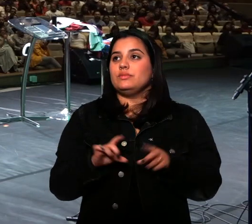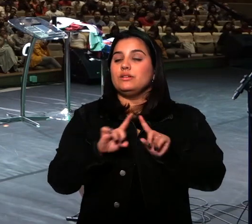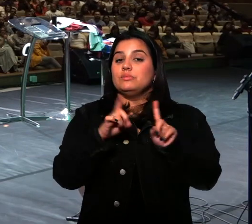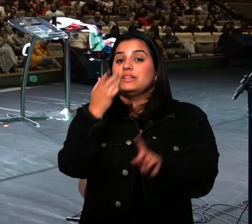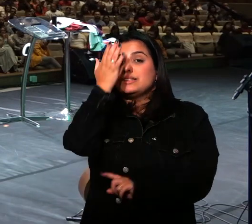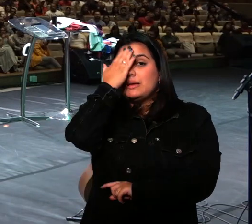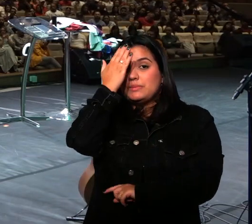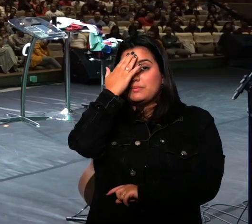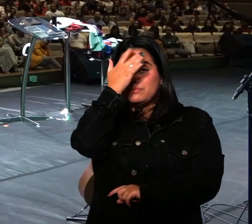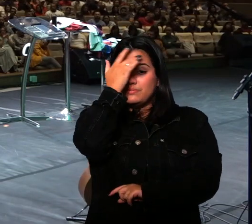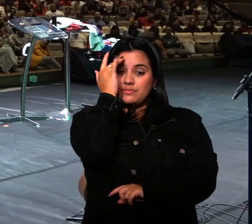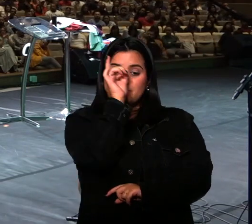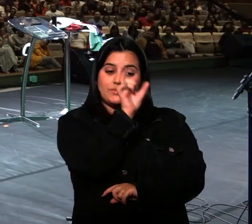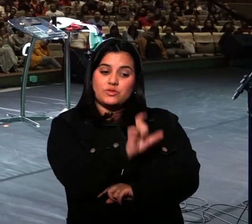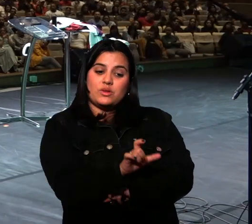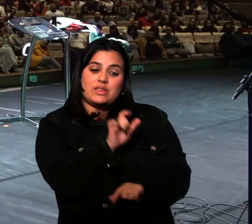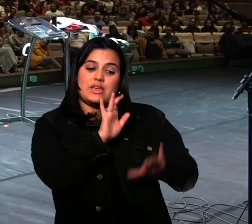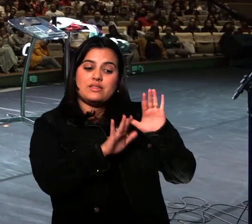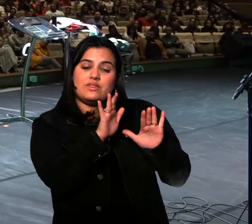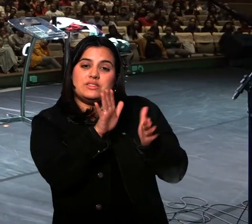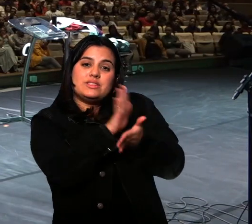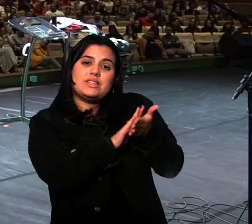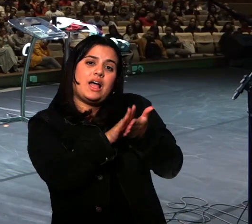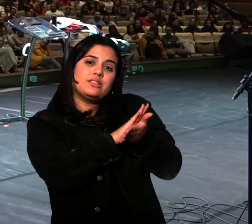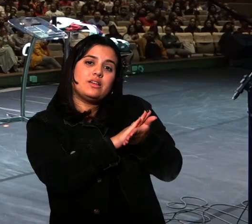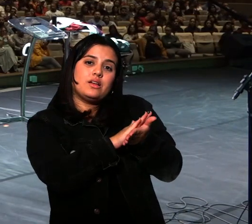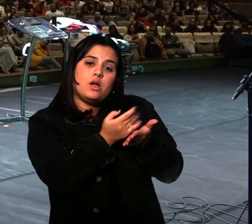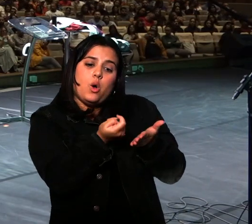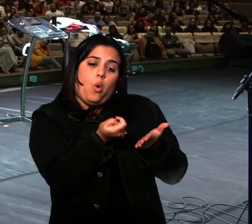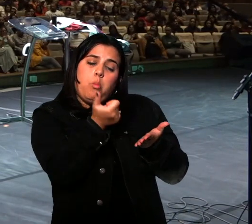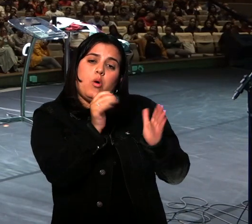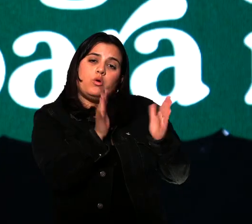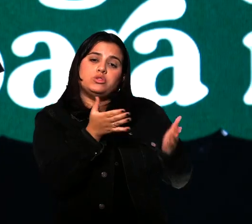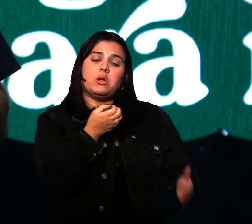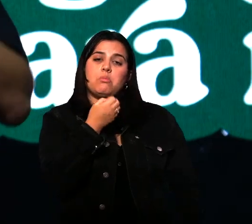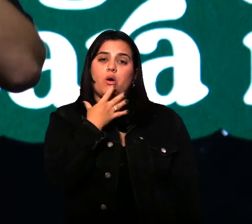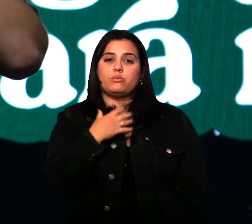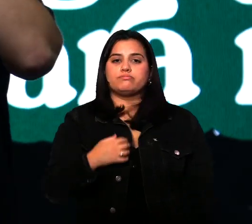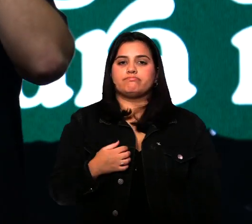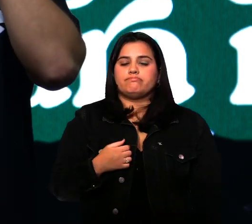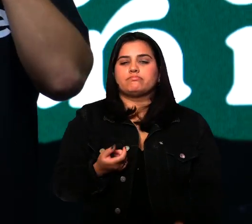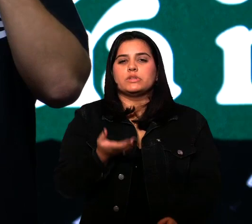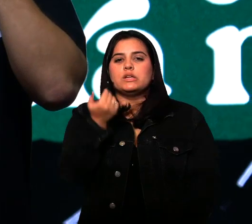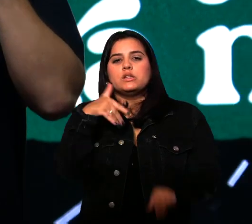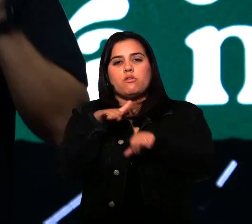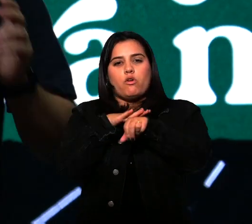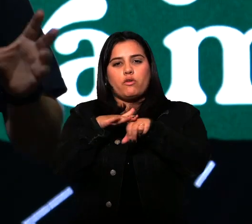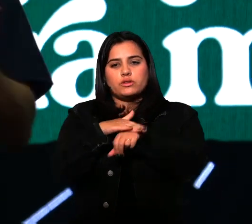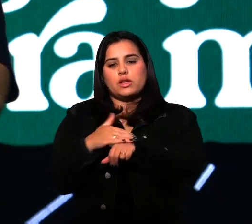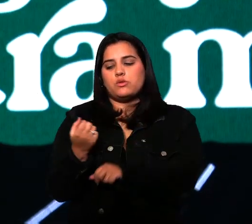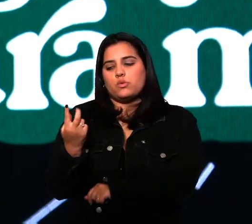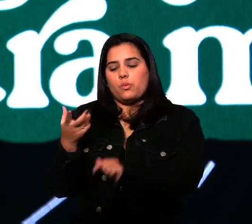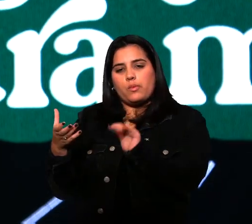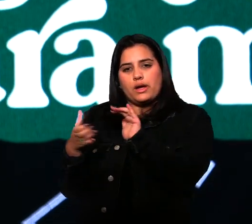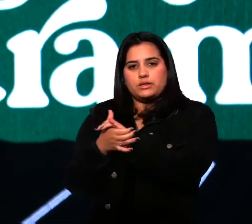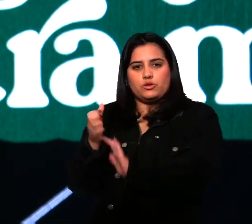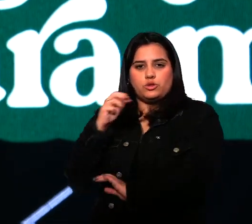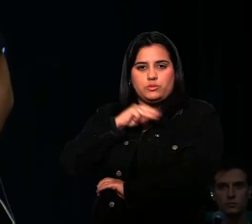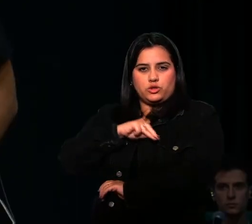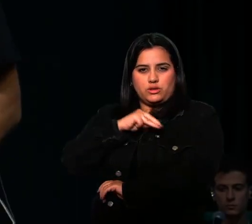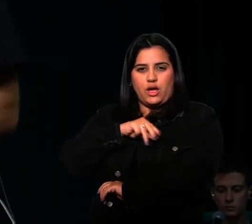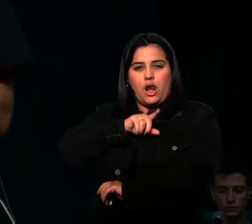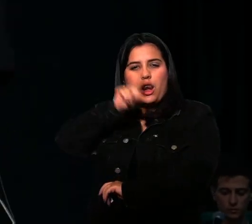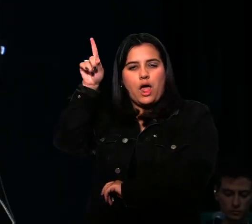nada, o pouco já serve. Estava conversando com um casal de missionários alguns dias atrás, foram fazer um trabalho missionário num